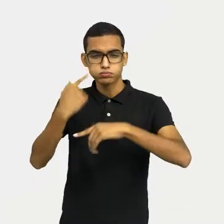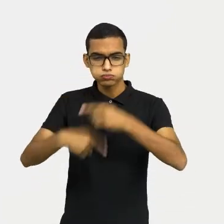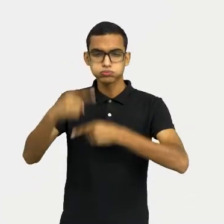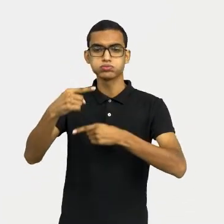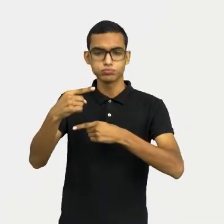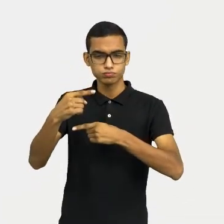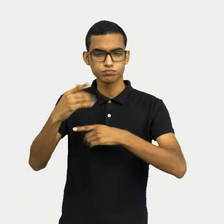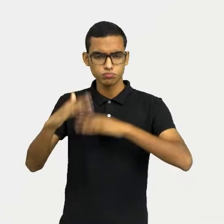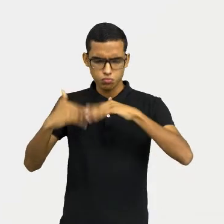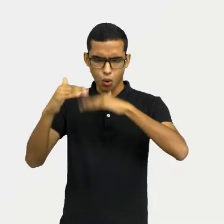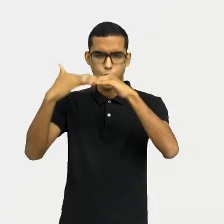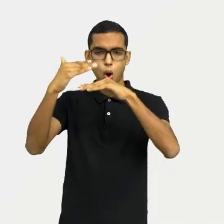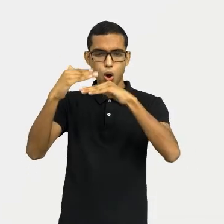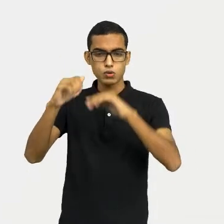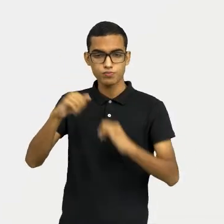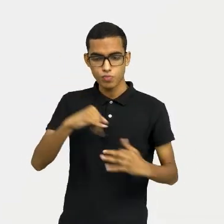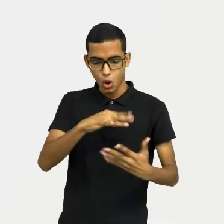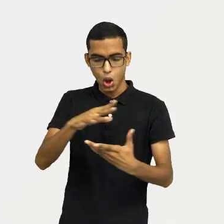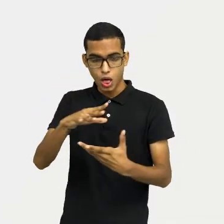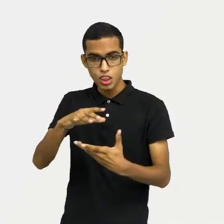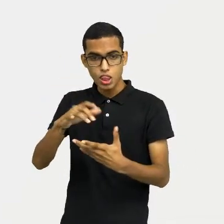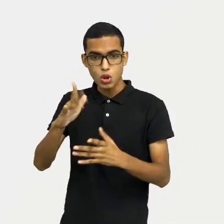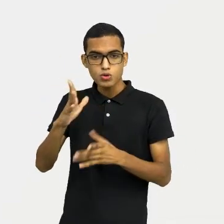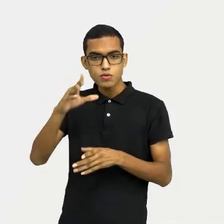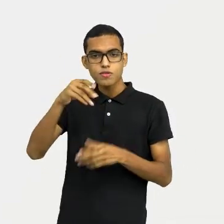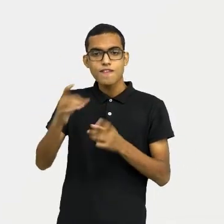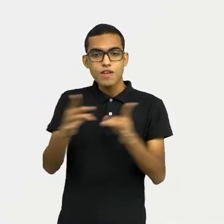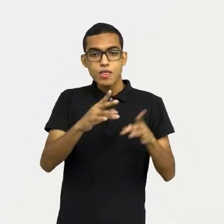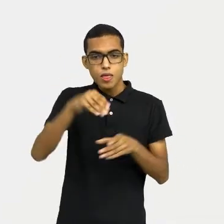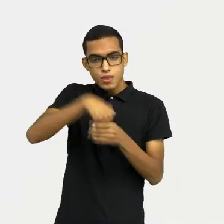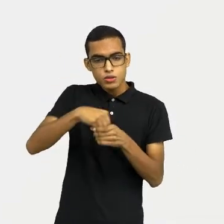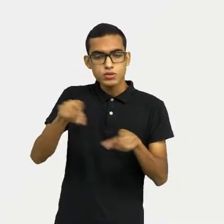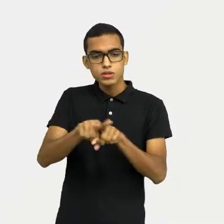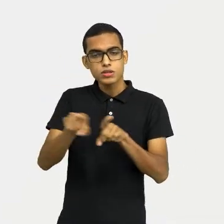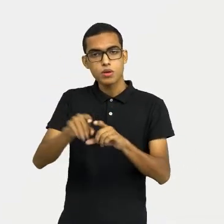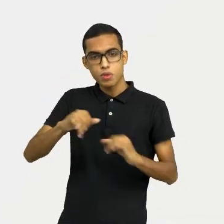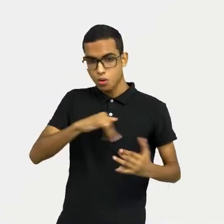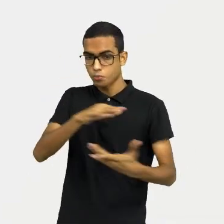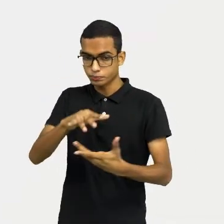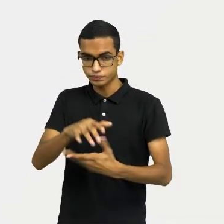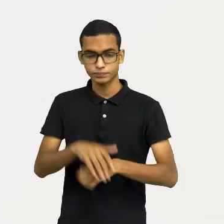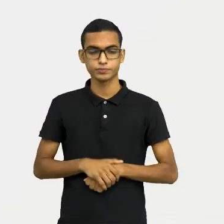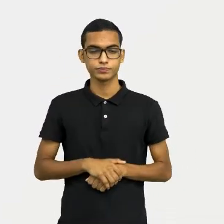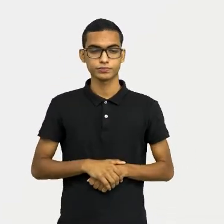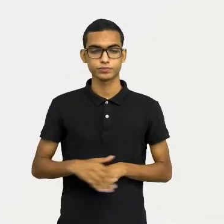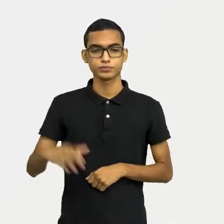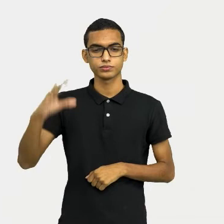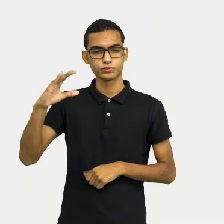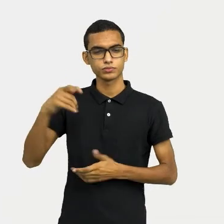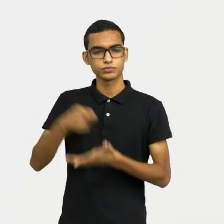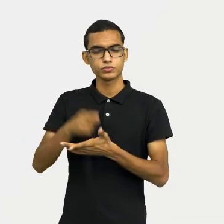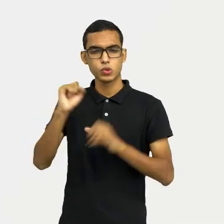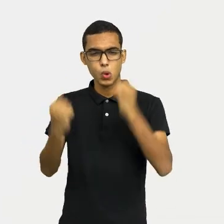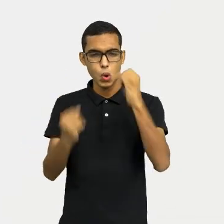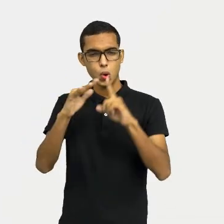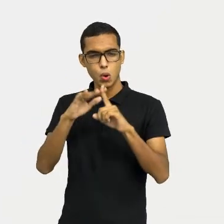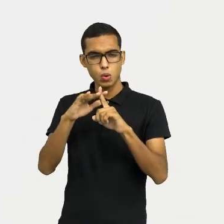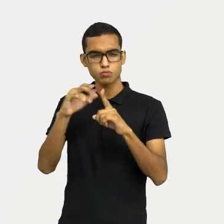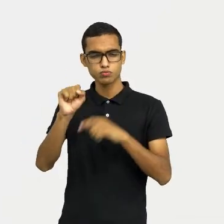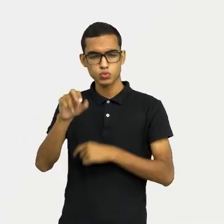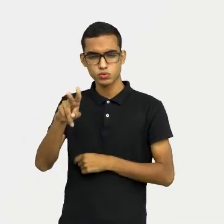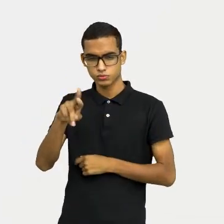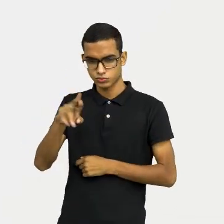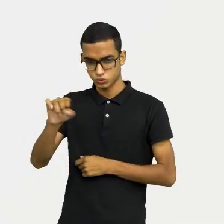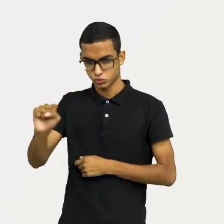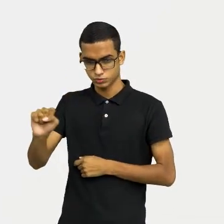internacional. Aqui nós já temos uma observação. Vigorosa industrialização da União Soviética, também não. Letra D, excesso